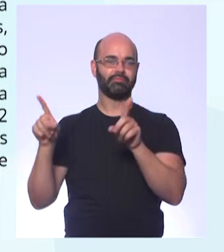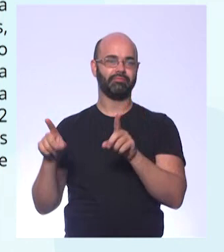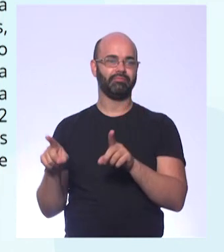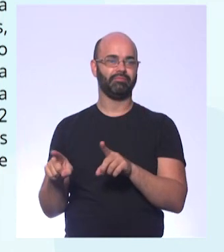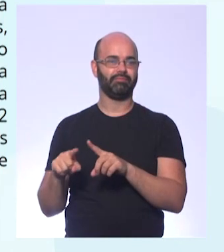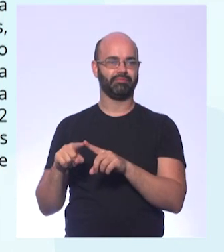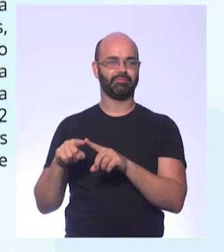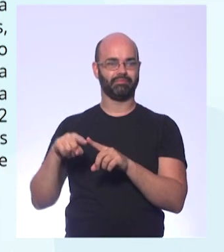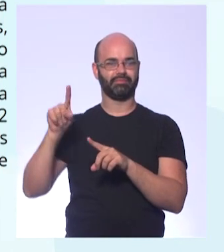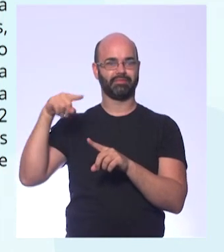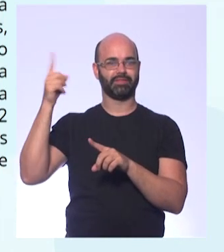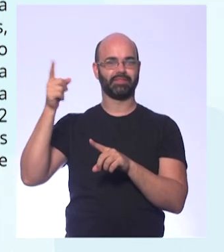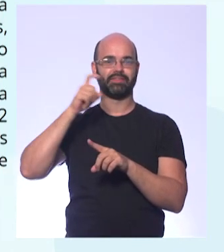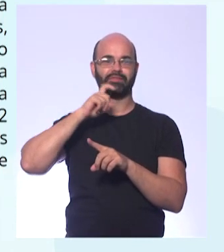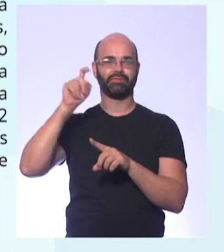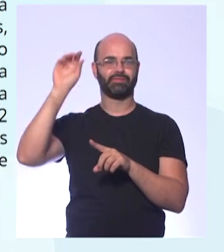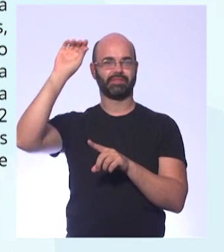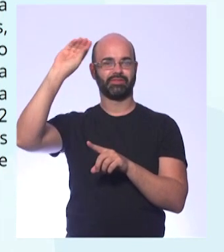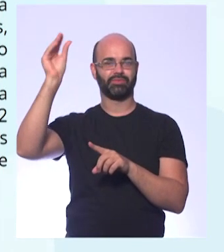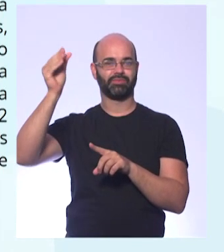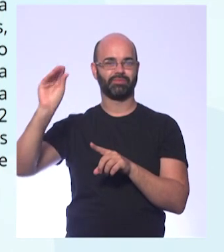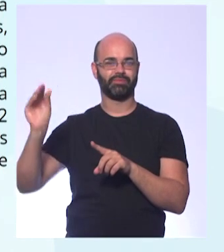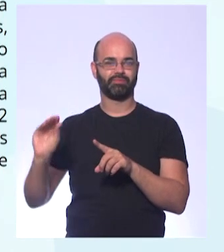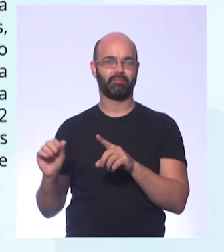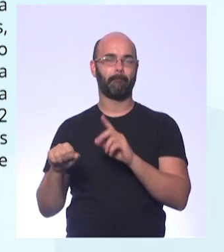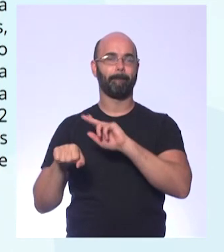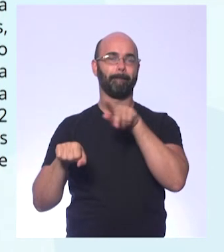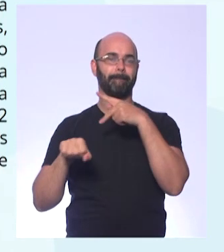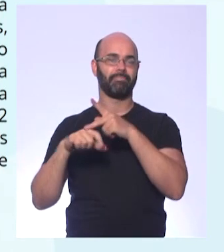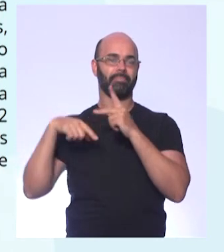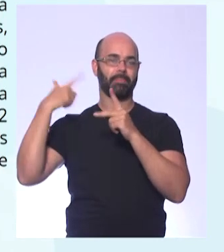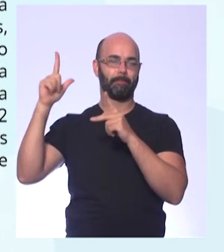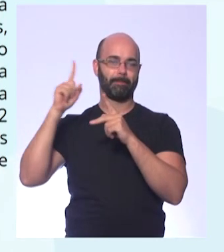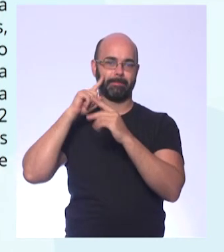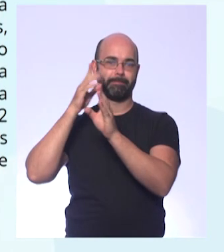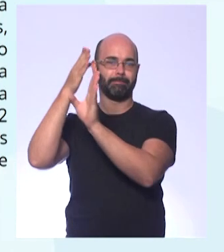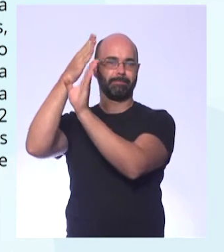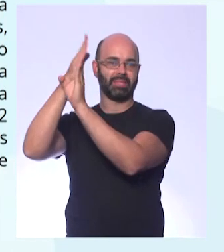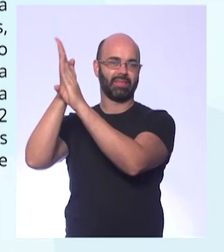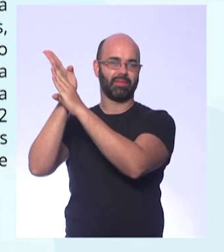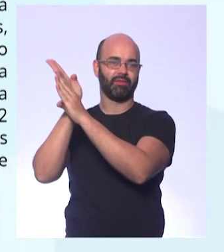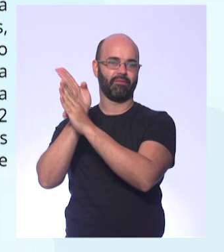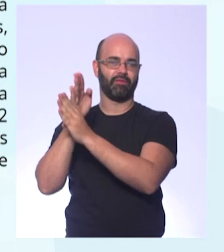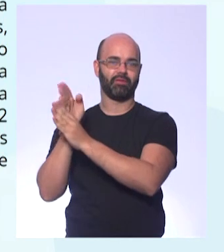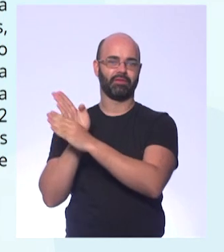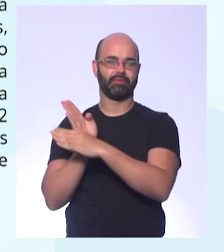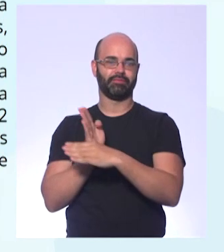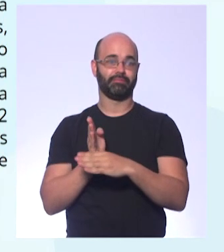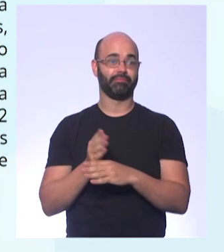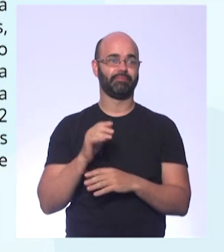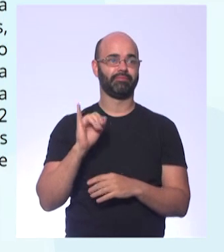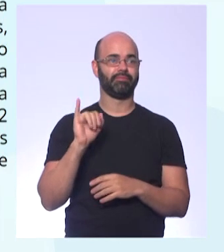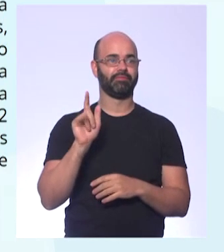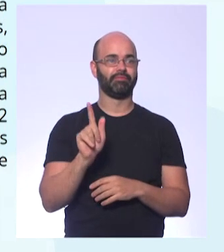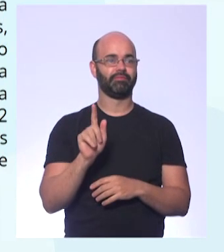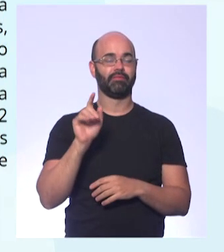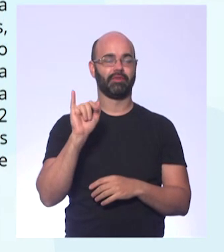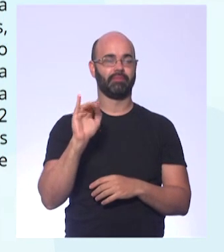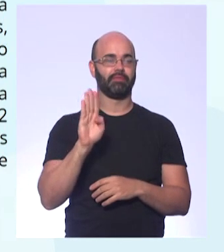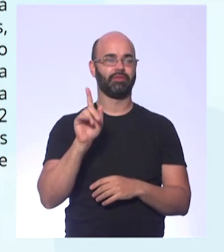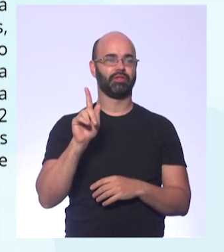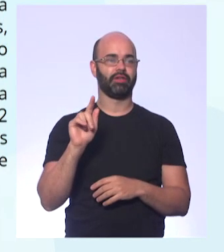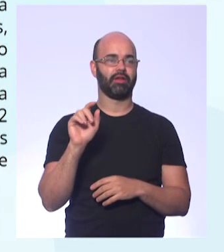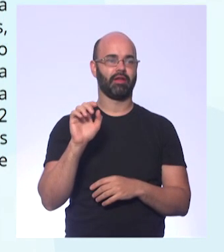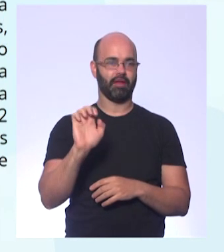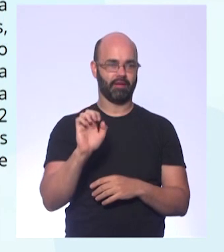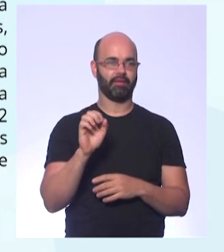sendo a faixa fronteiriça do Brasil com os países da América do Sul. Então, segundo o IBGE, são 588 municípios